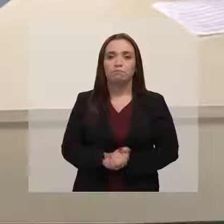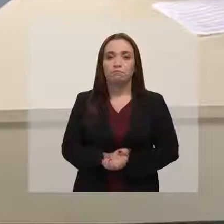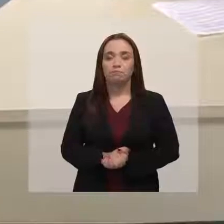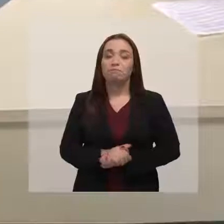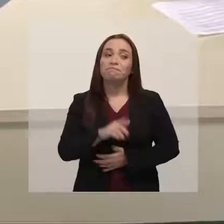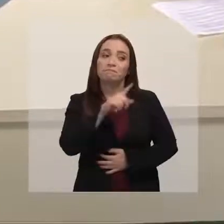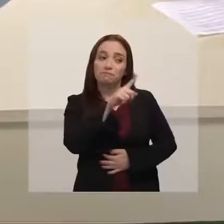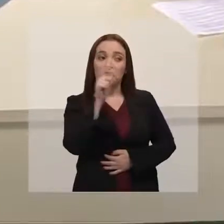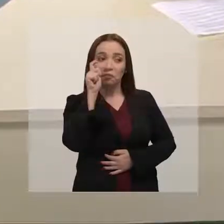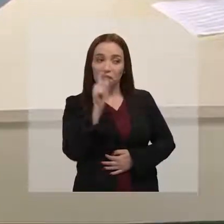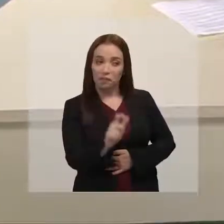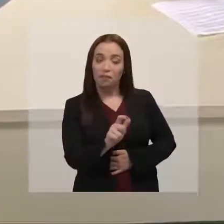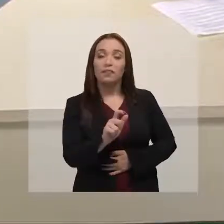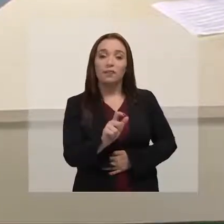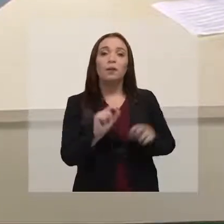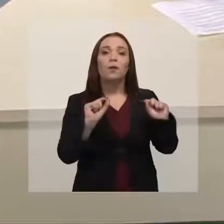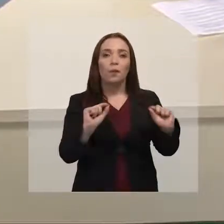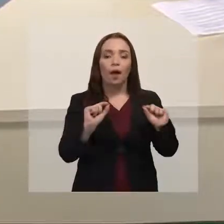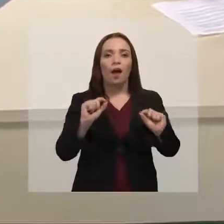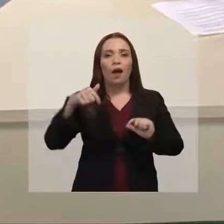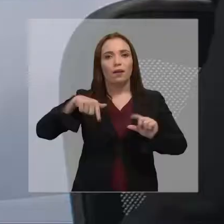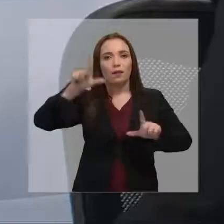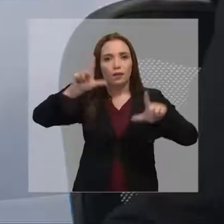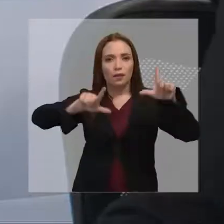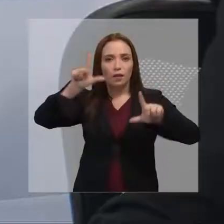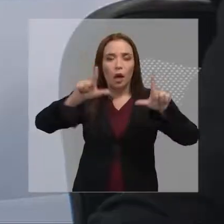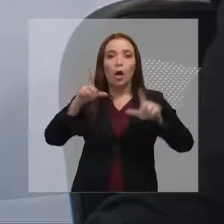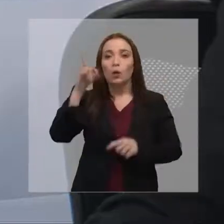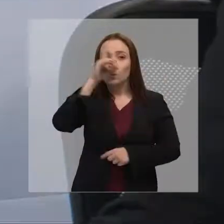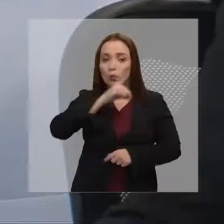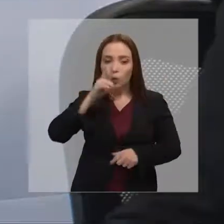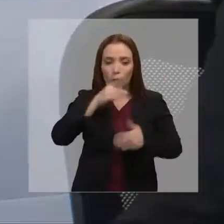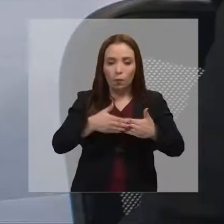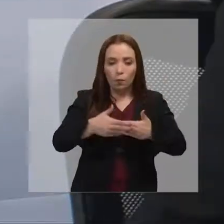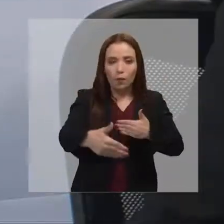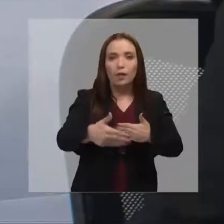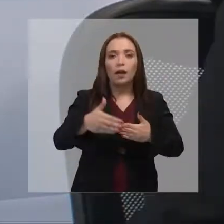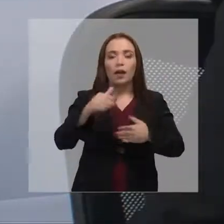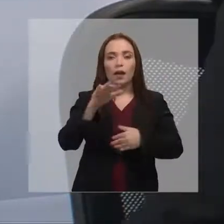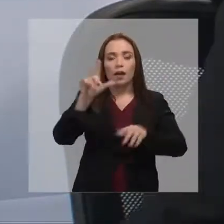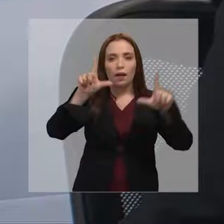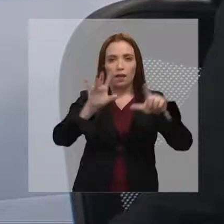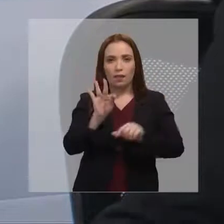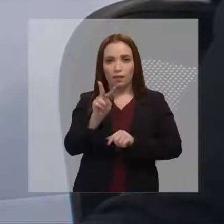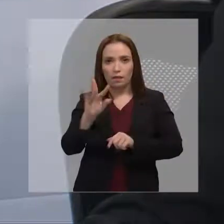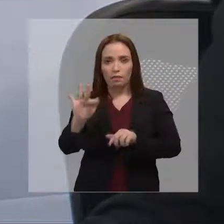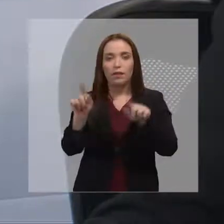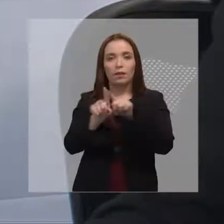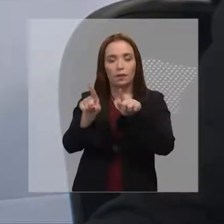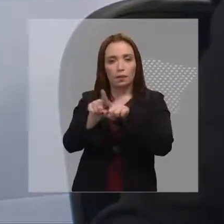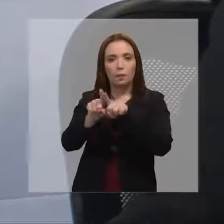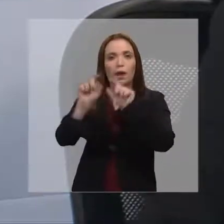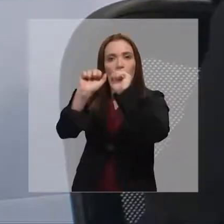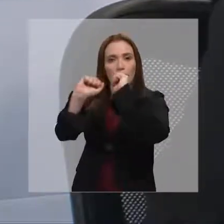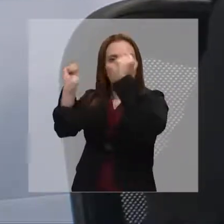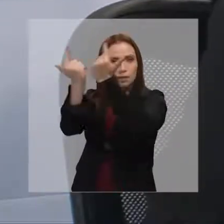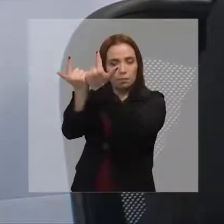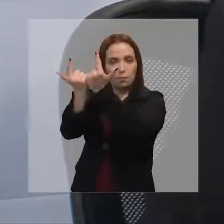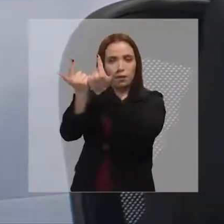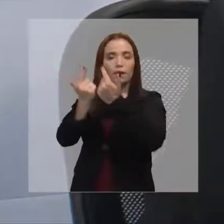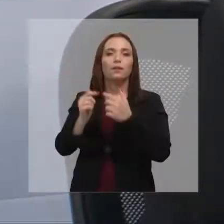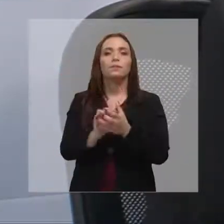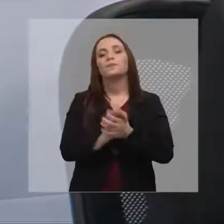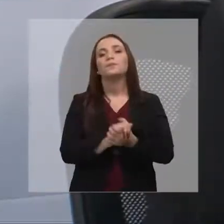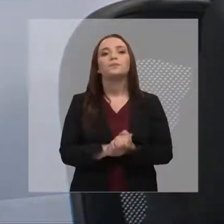É interessante, meu amigo Paulo Sérgio, que quando o programa for no ar no domingo, tanto na TV Fortaleza como na TV Assembleia,